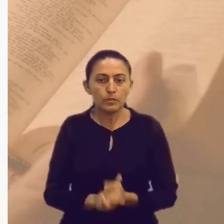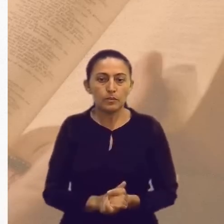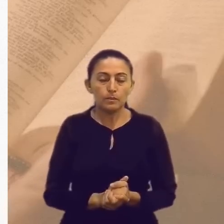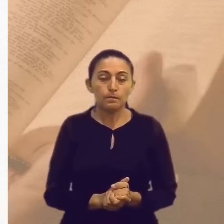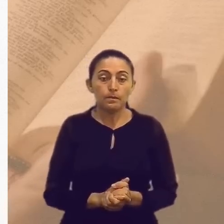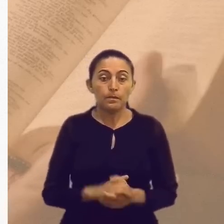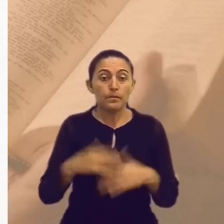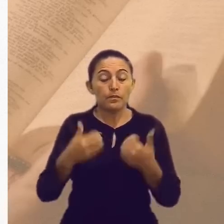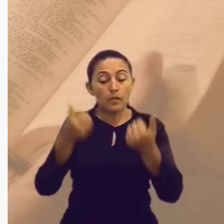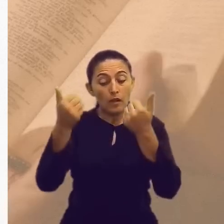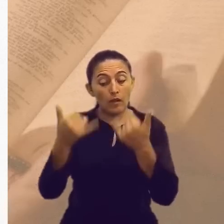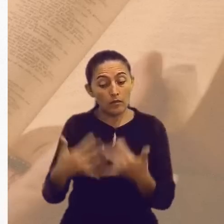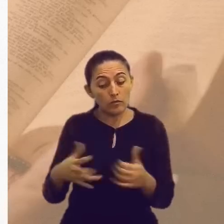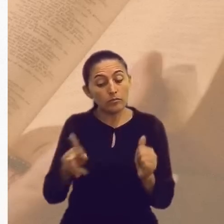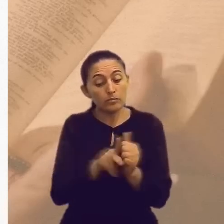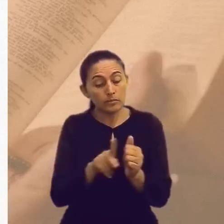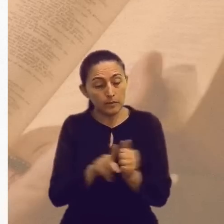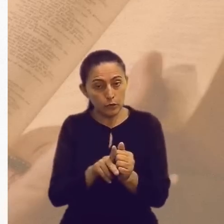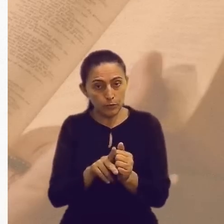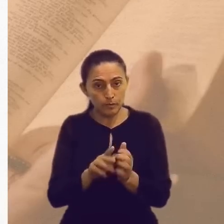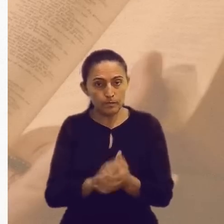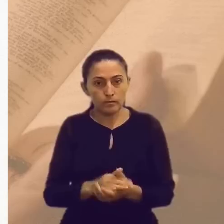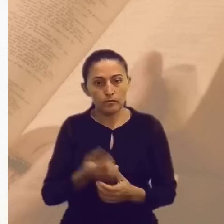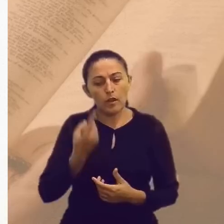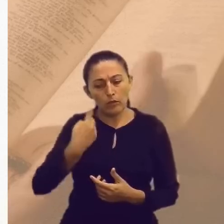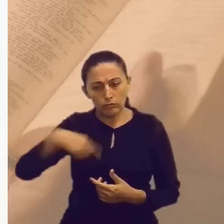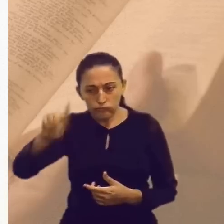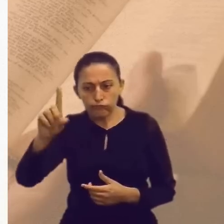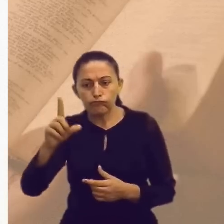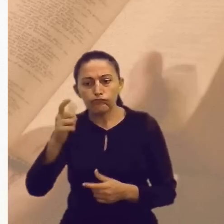Disse-lhe Simão Pedro: vou pescar.